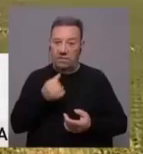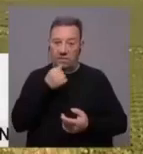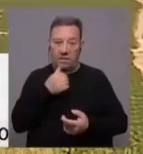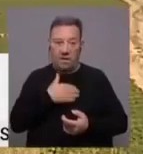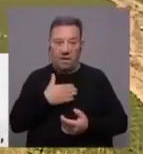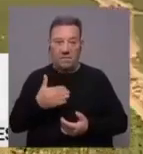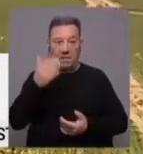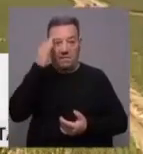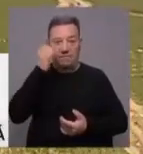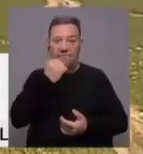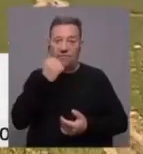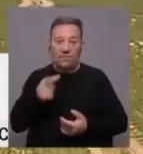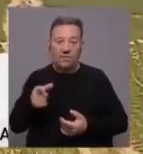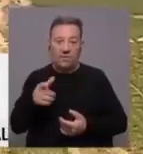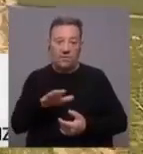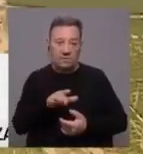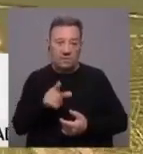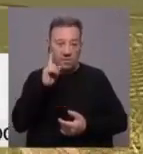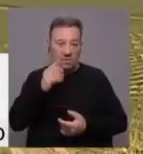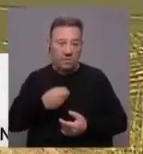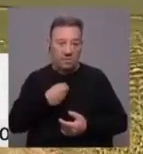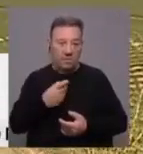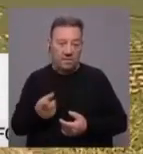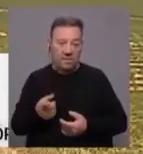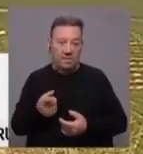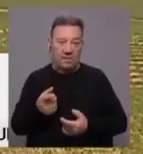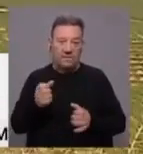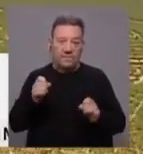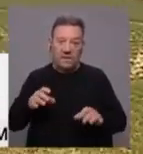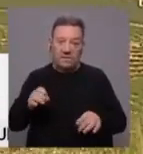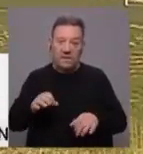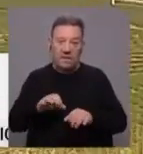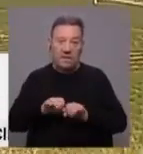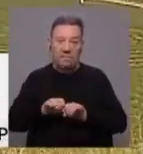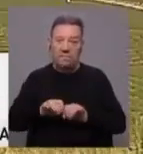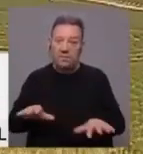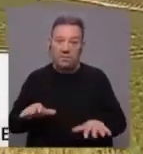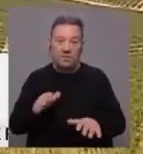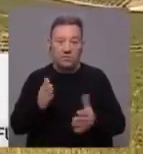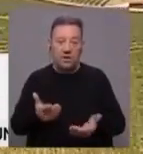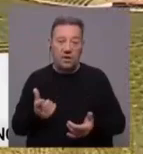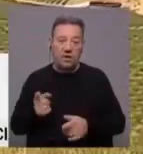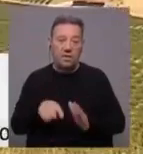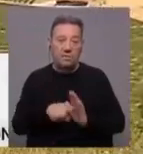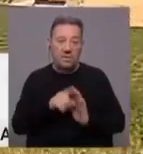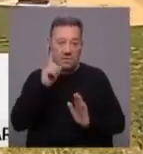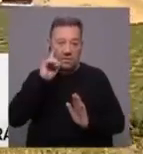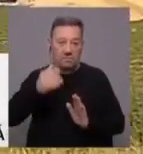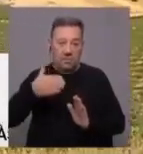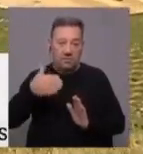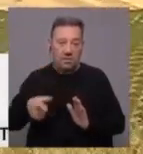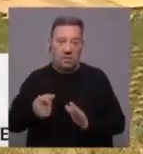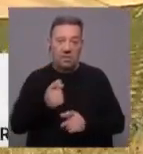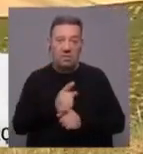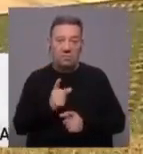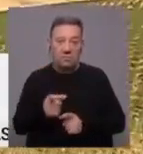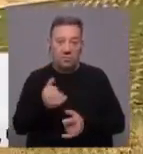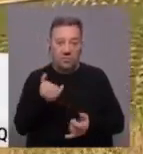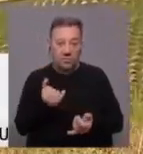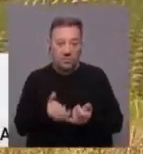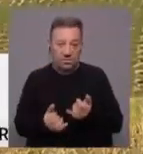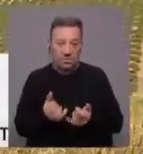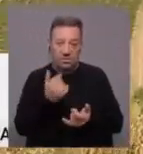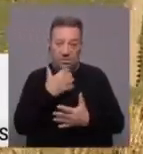frutícula A situação é preocupante evitar a propagação é para precisa prioritária porque o risco